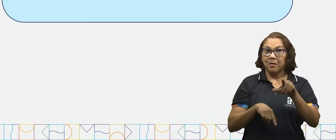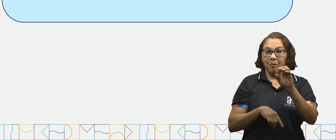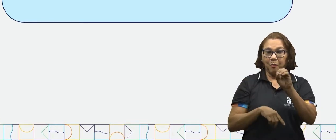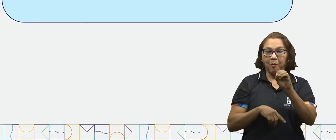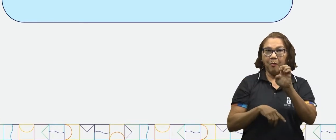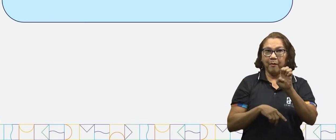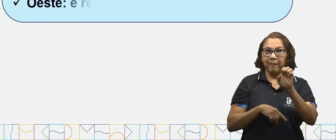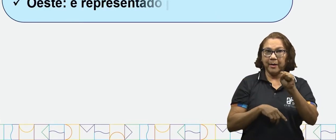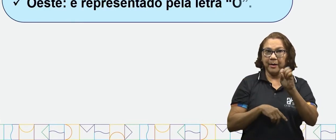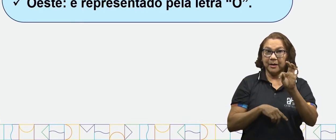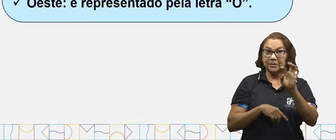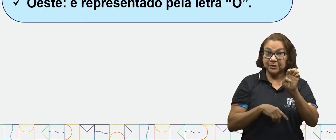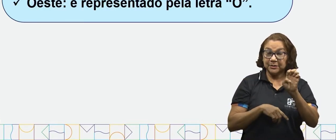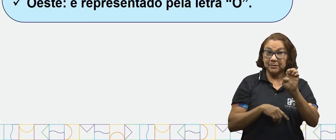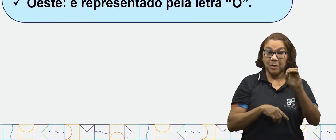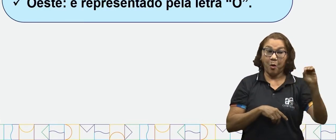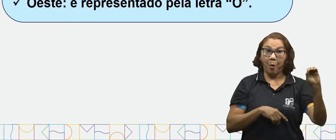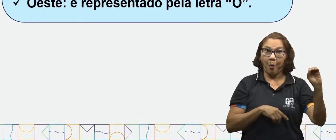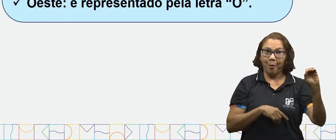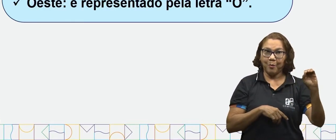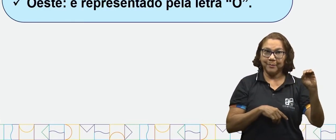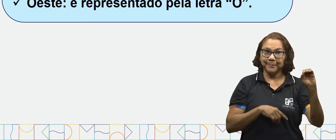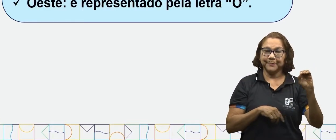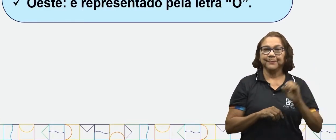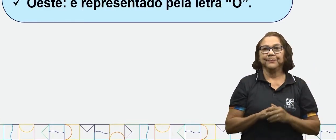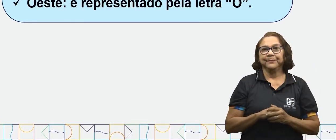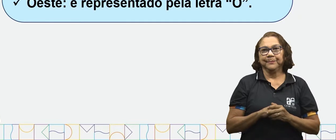é representado pela letra S.